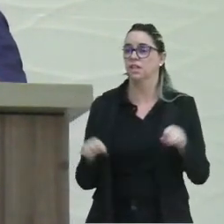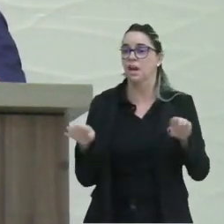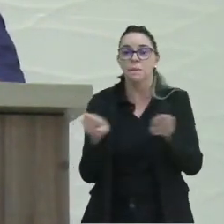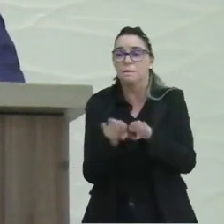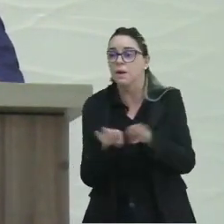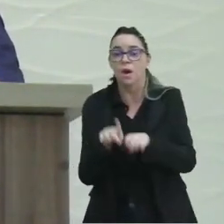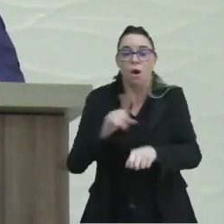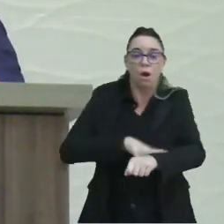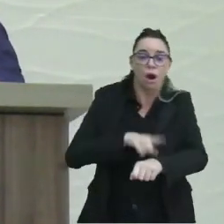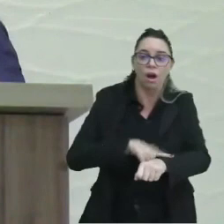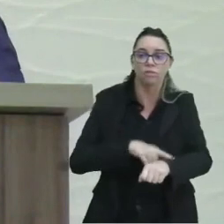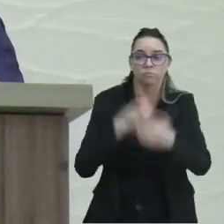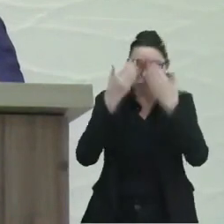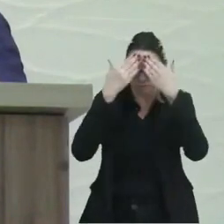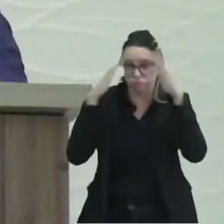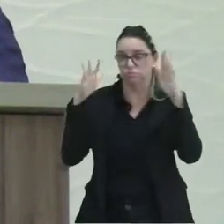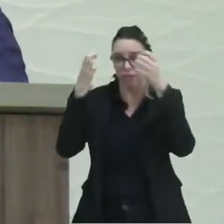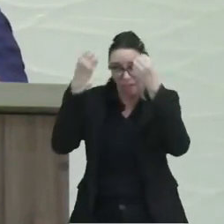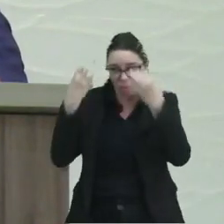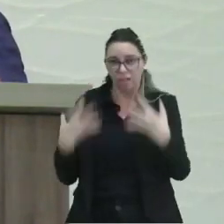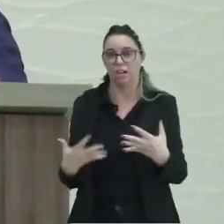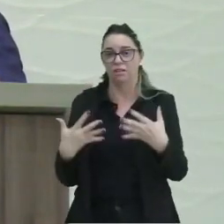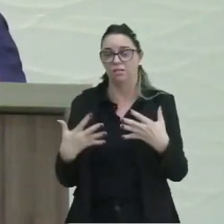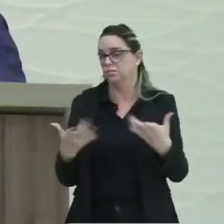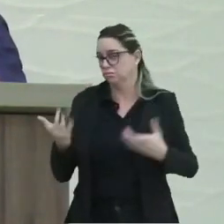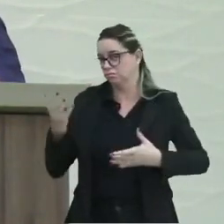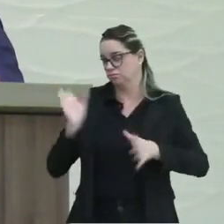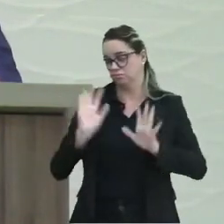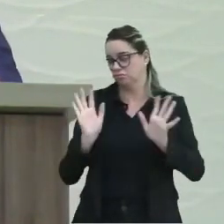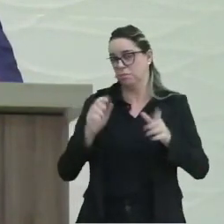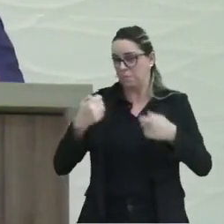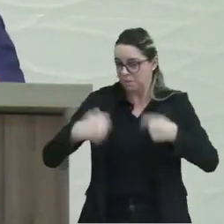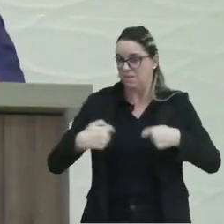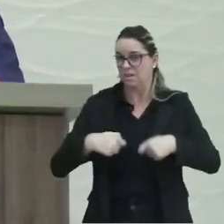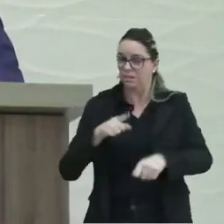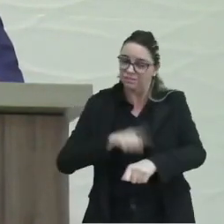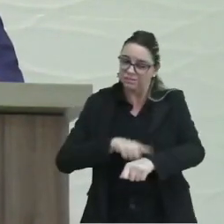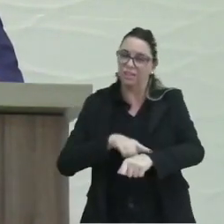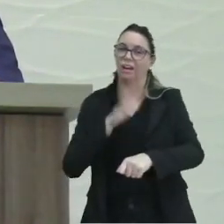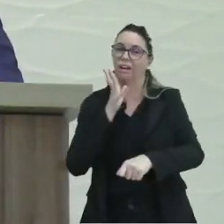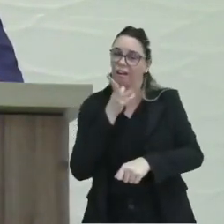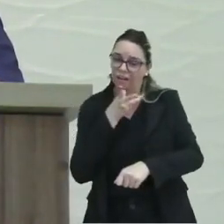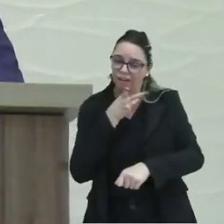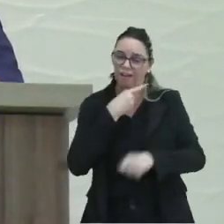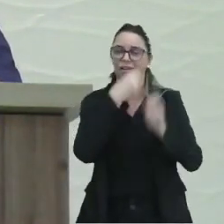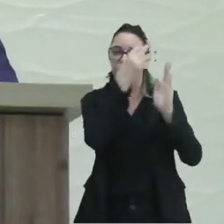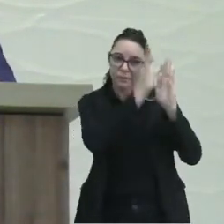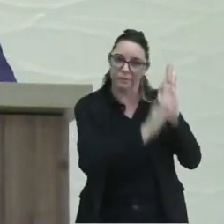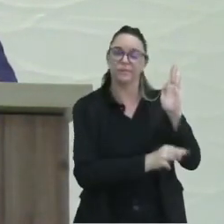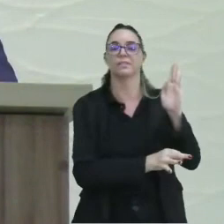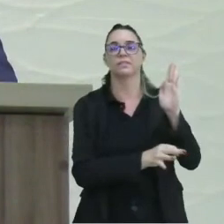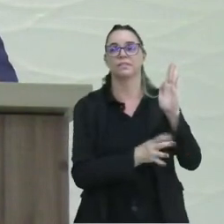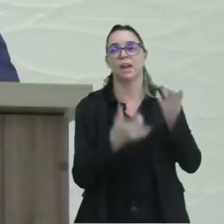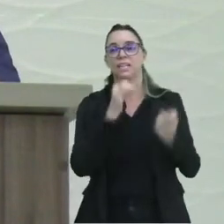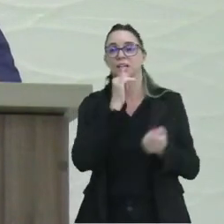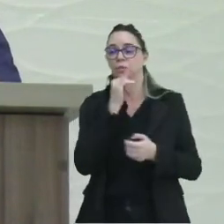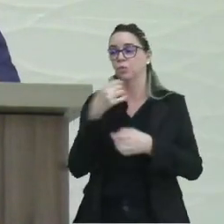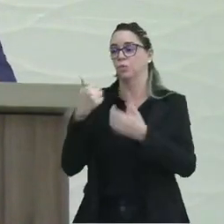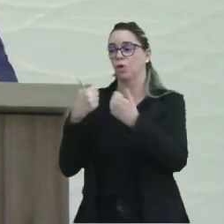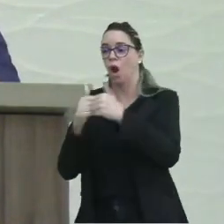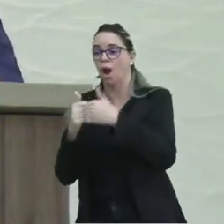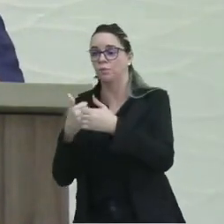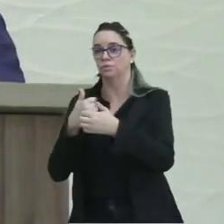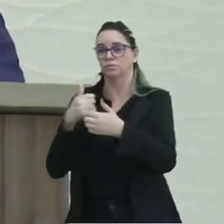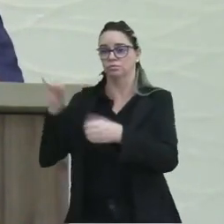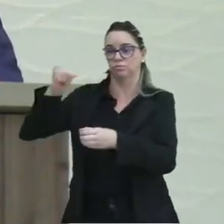já prestar o esclarecimento das dúvidas que vão surgir. Vai precisar ainda de mais tempo para que possa assim, o combustível foi gasto tanto isso, por que